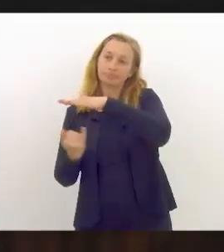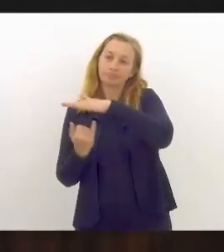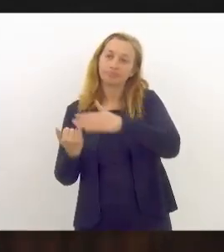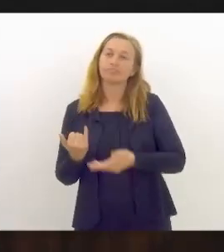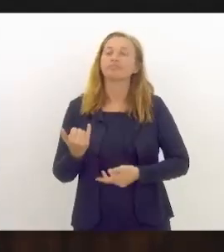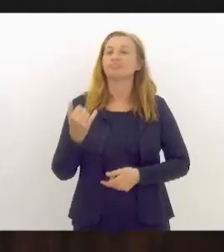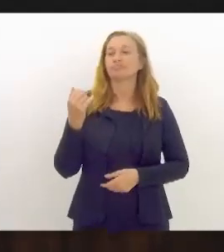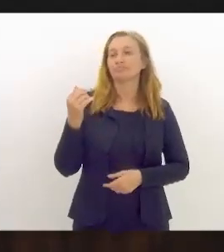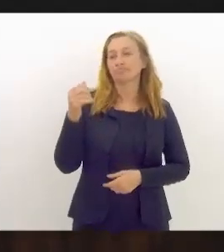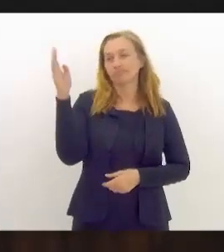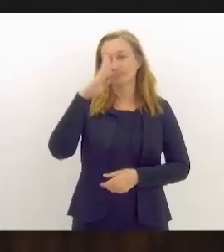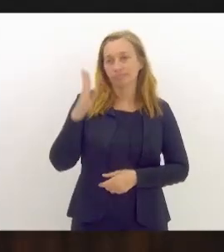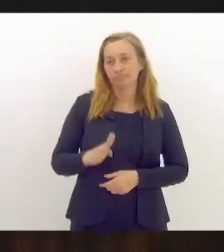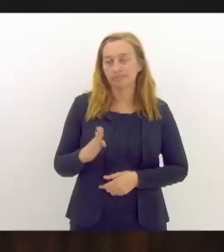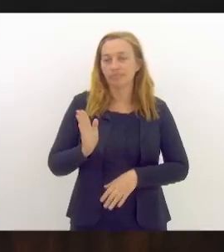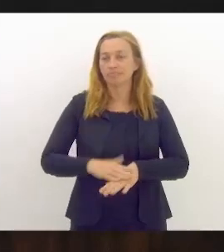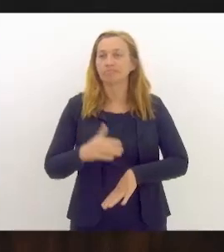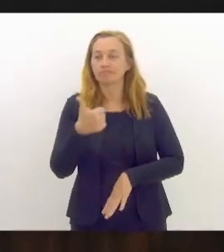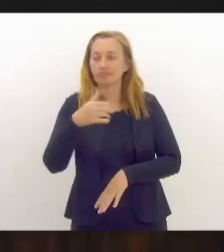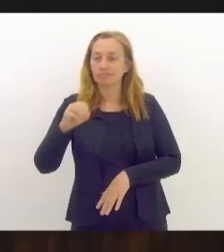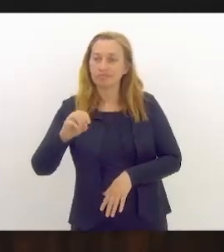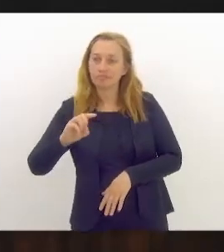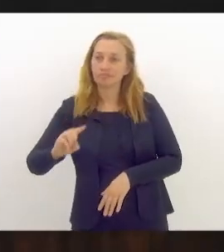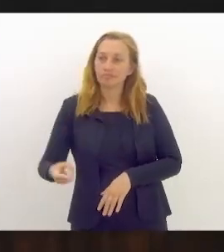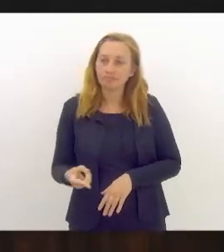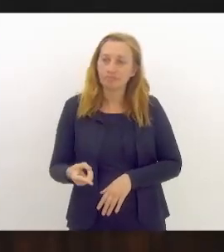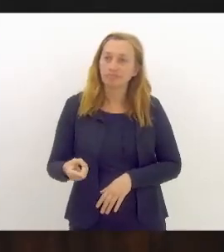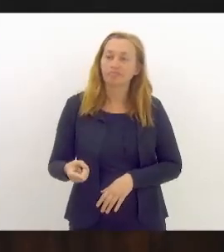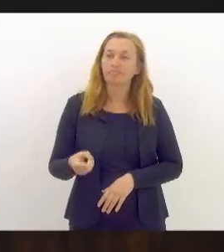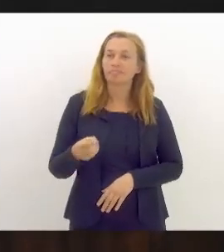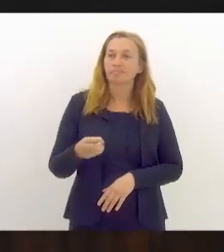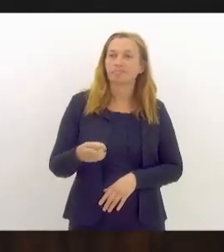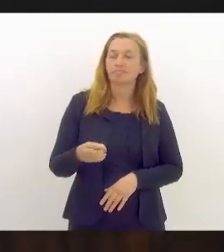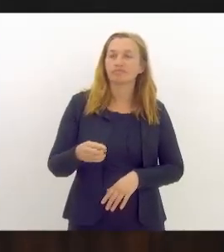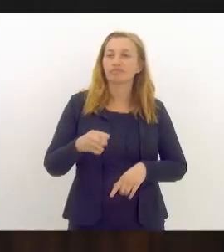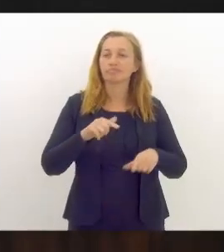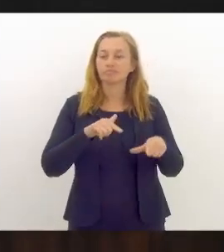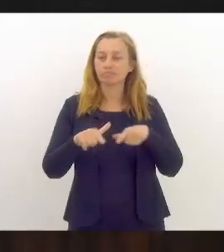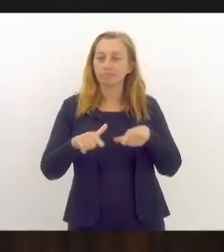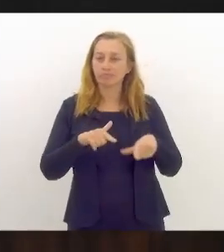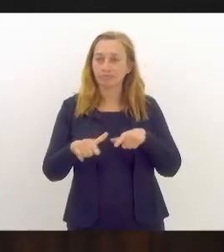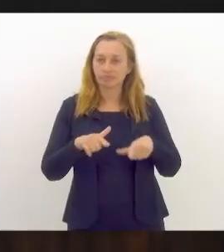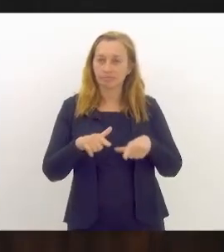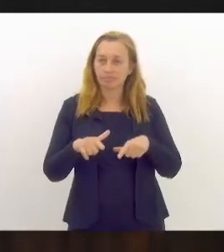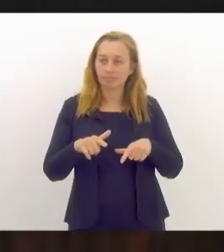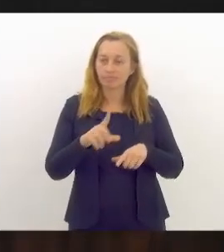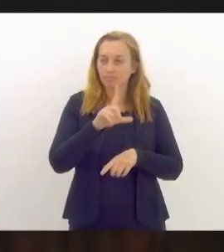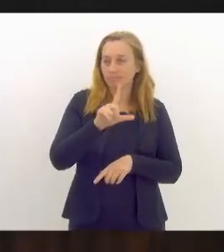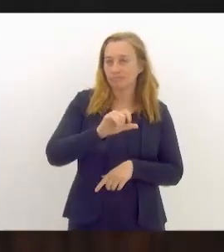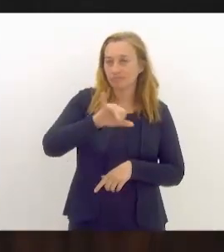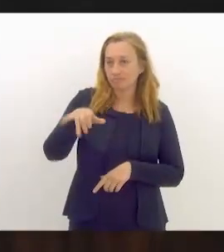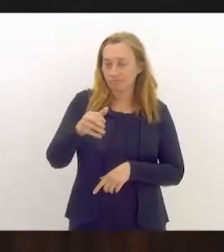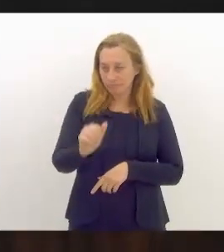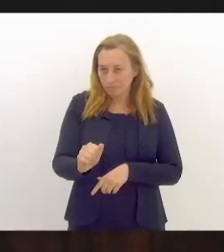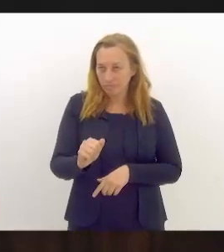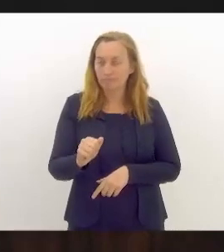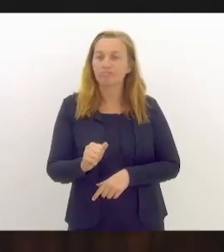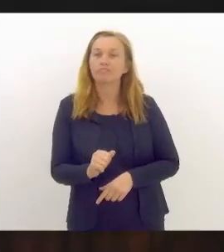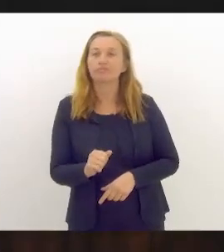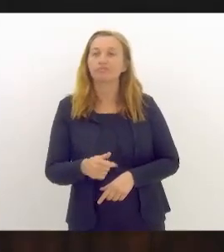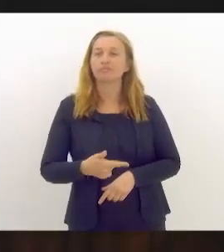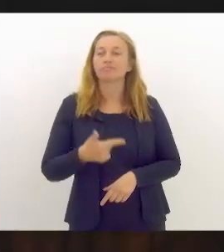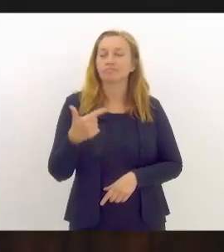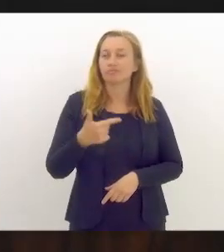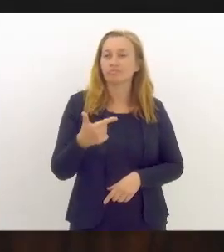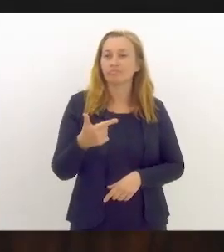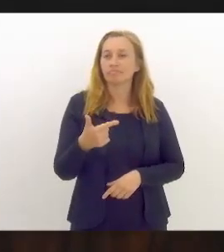são mais de 10 milhões de colaboradores no chão da loja e também nos TAF segundo